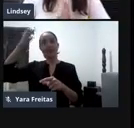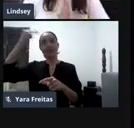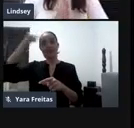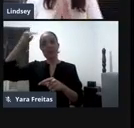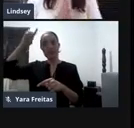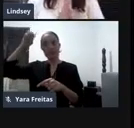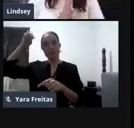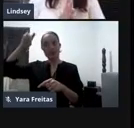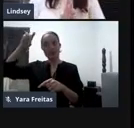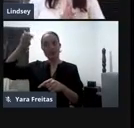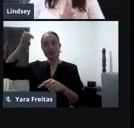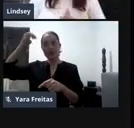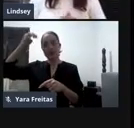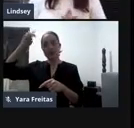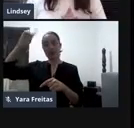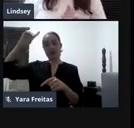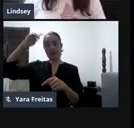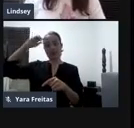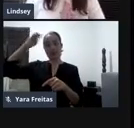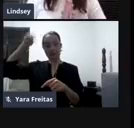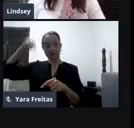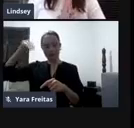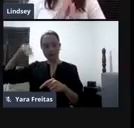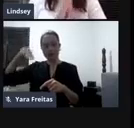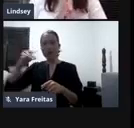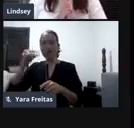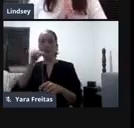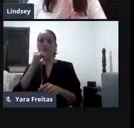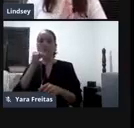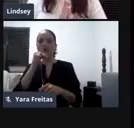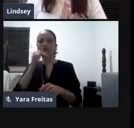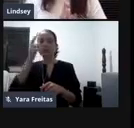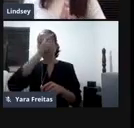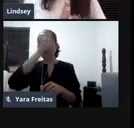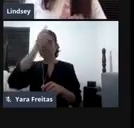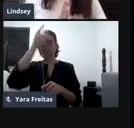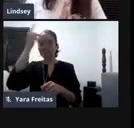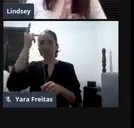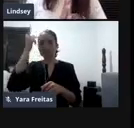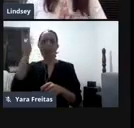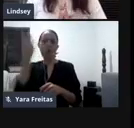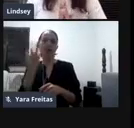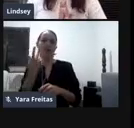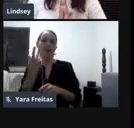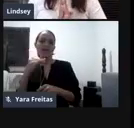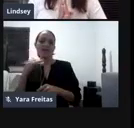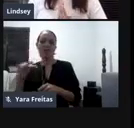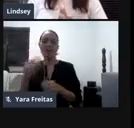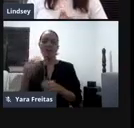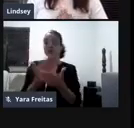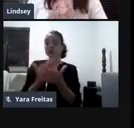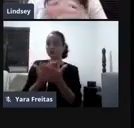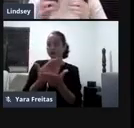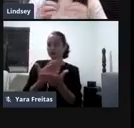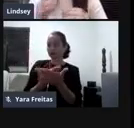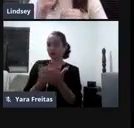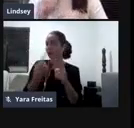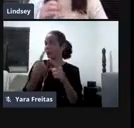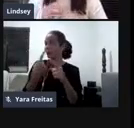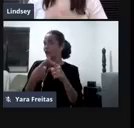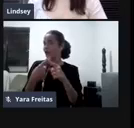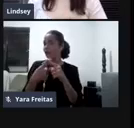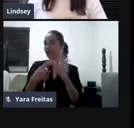a baixa escolaridade. E eu coloquei uma criança estudando e não foi de propósito. Os estudos